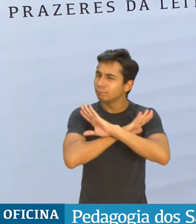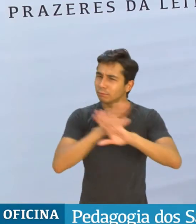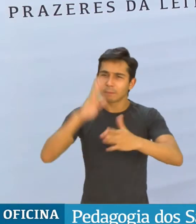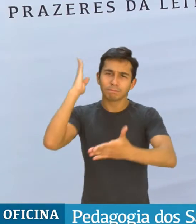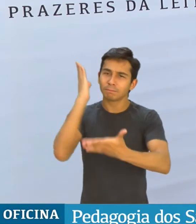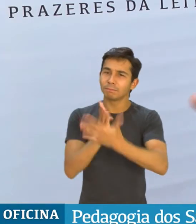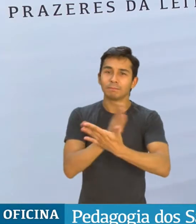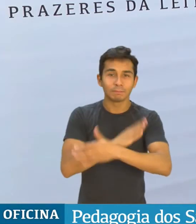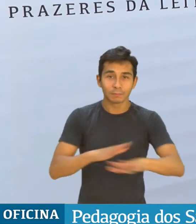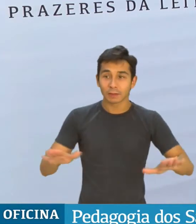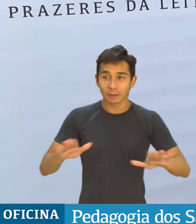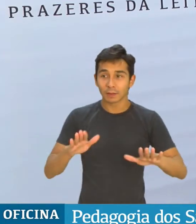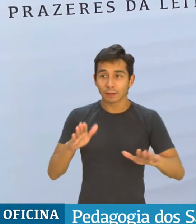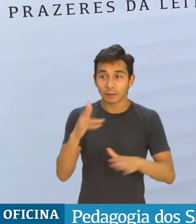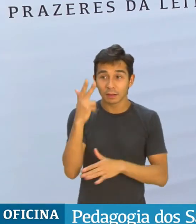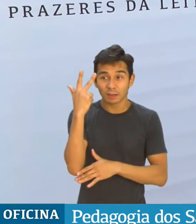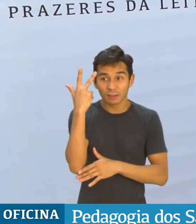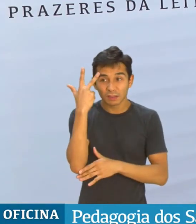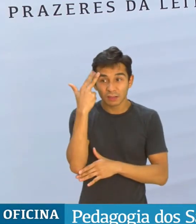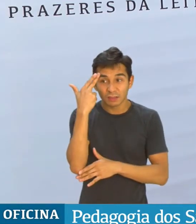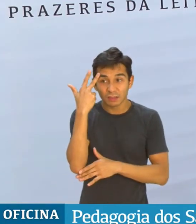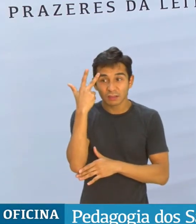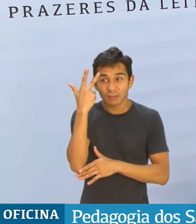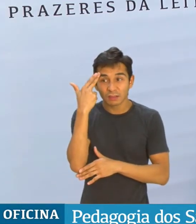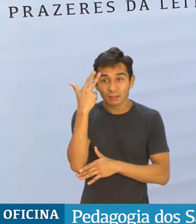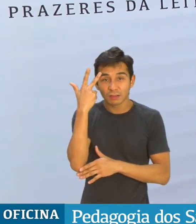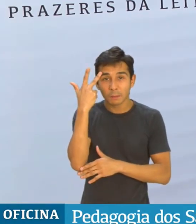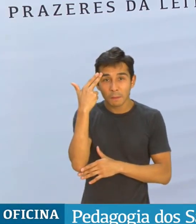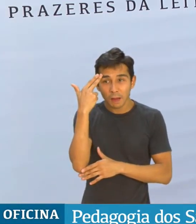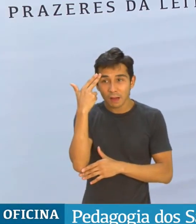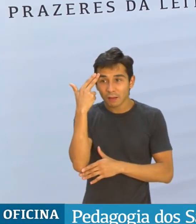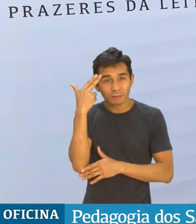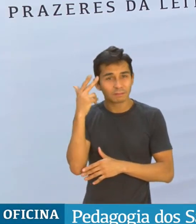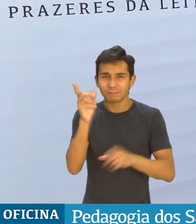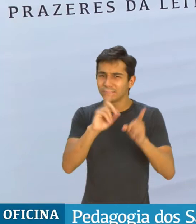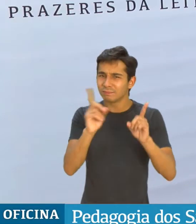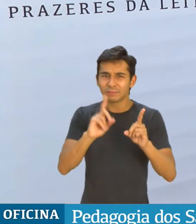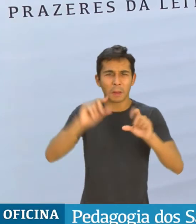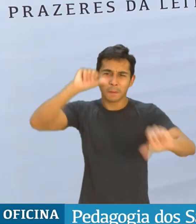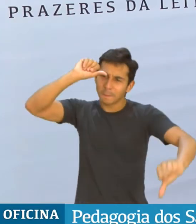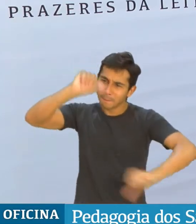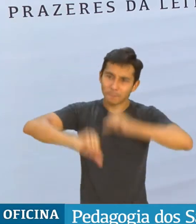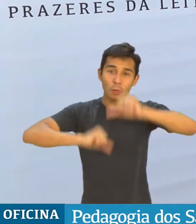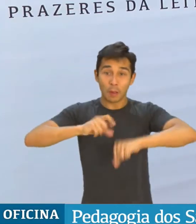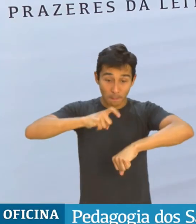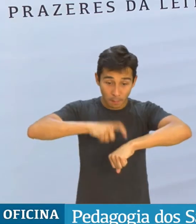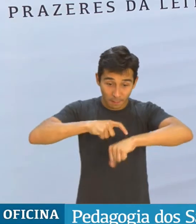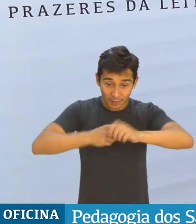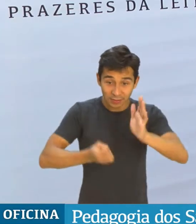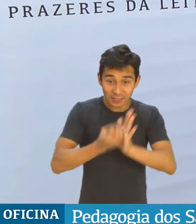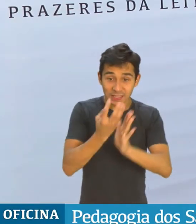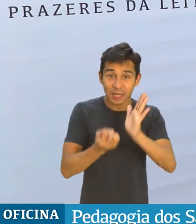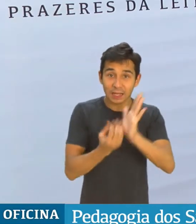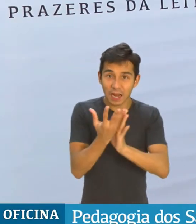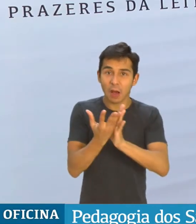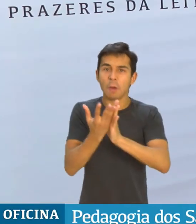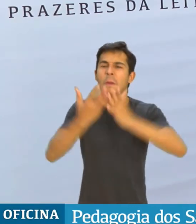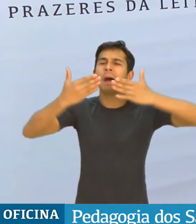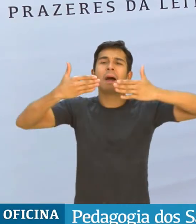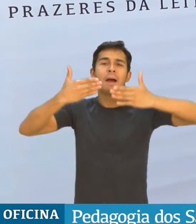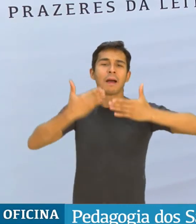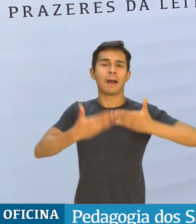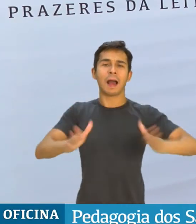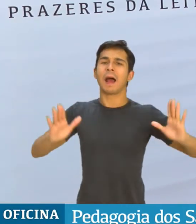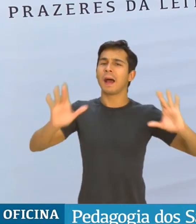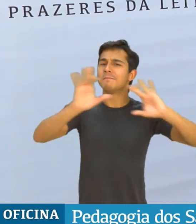que é pior do que a antiga normalidade, quando a gente for fazer um sarau, a gente vai cair com os dois pés no peito dela.